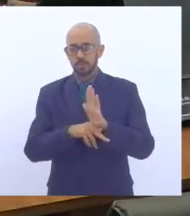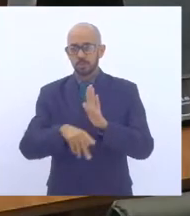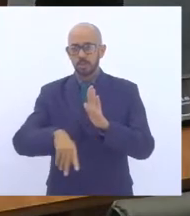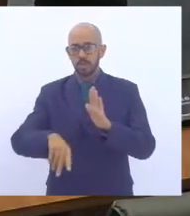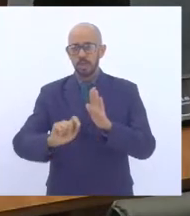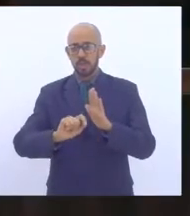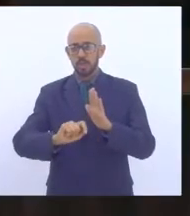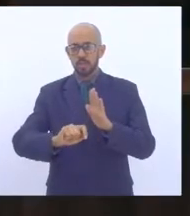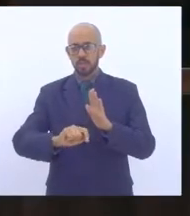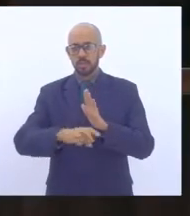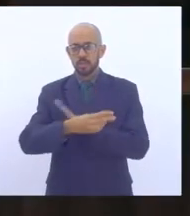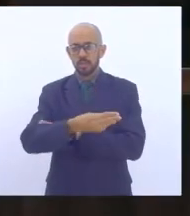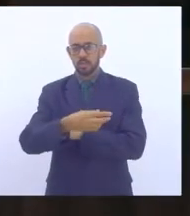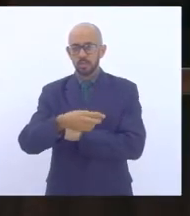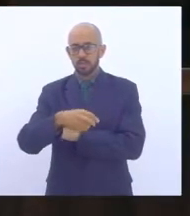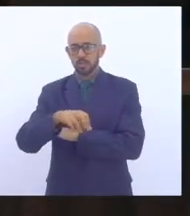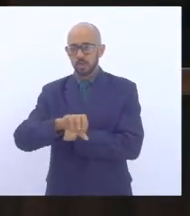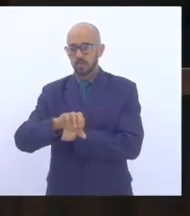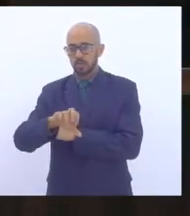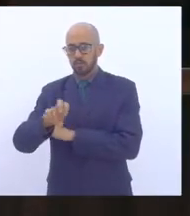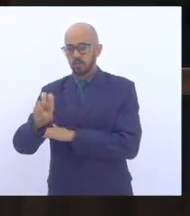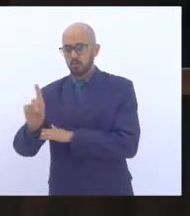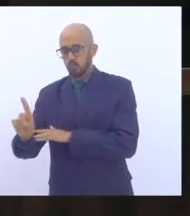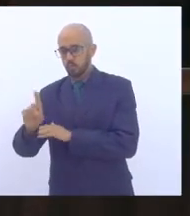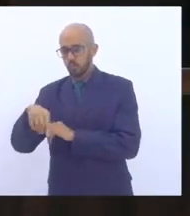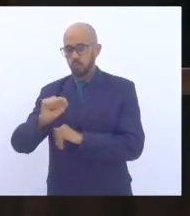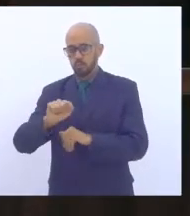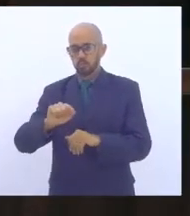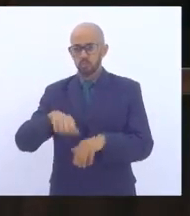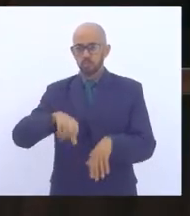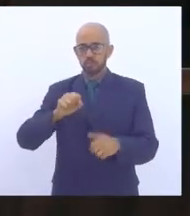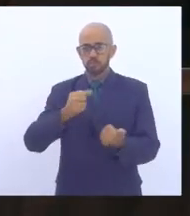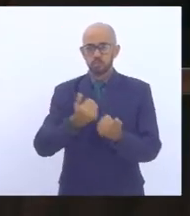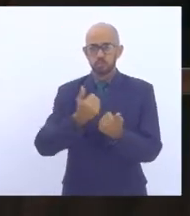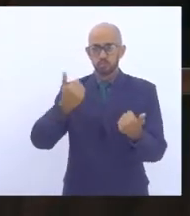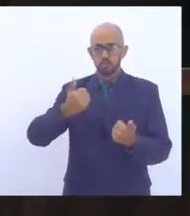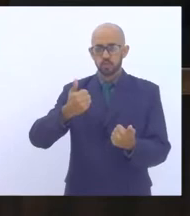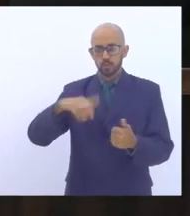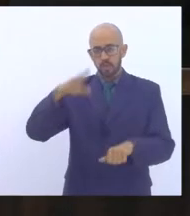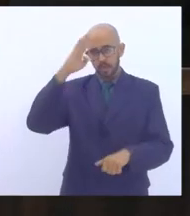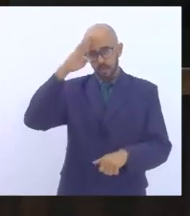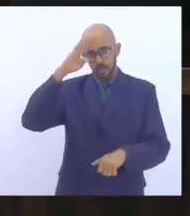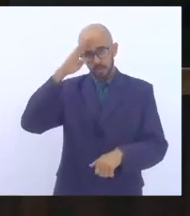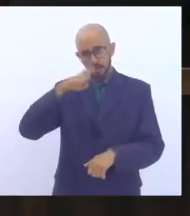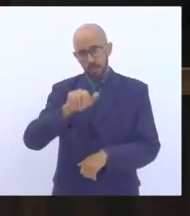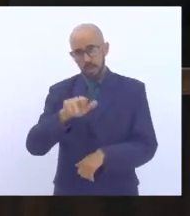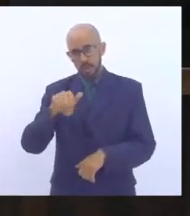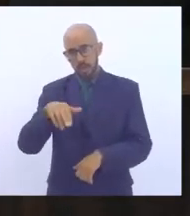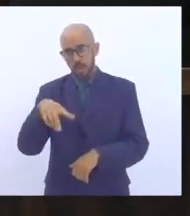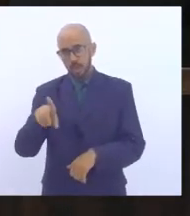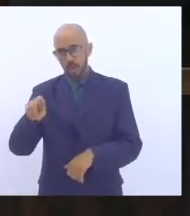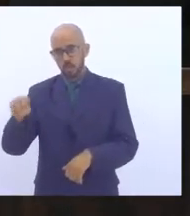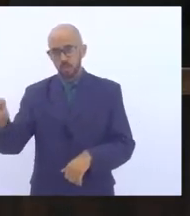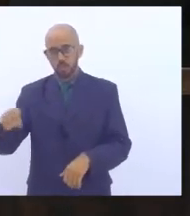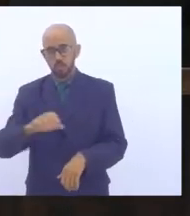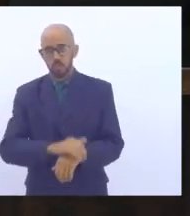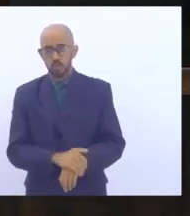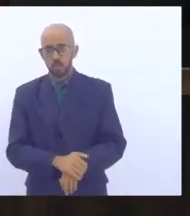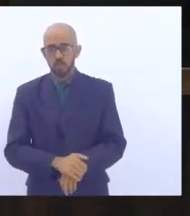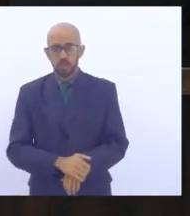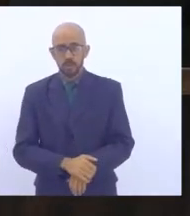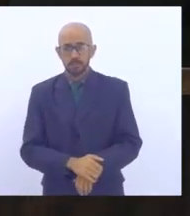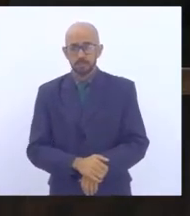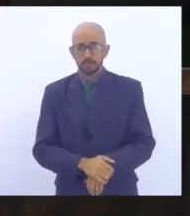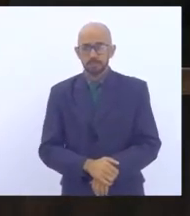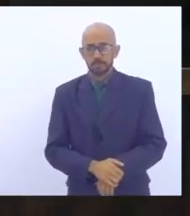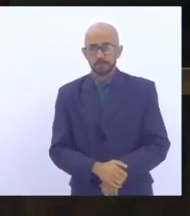de autoria do deputado Subtenente Bernard que altera lei 2877 22 dezembro de 97 na forma que menciona